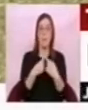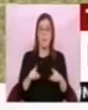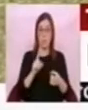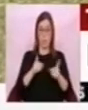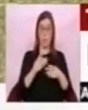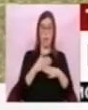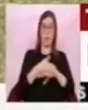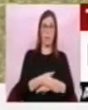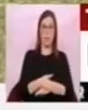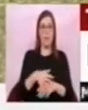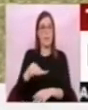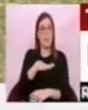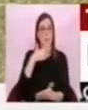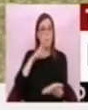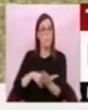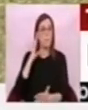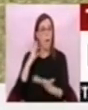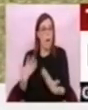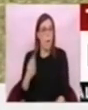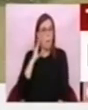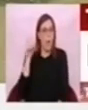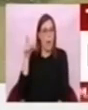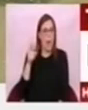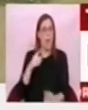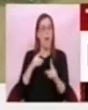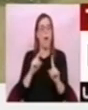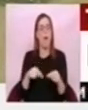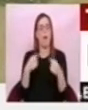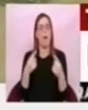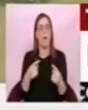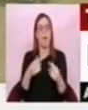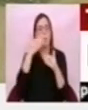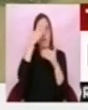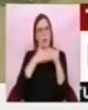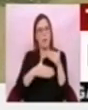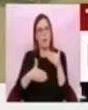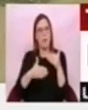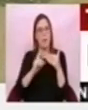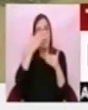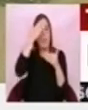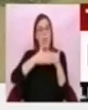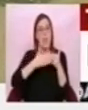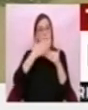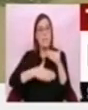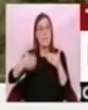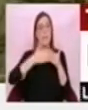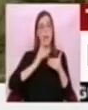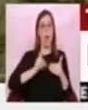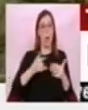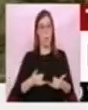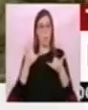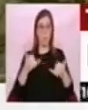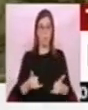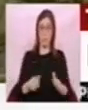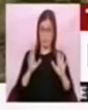que são as intervenções em cenário, que estão a acontecer agora, daquelas que podem acontecer nos próximos dias e semanas.